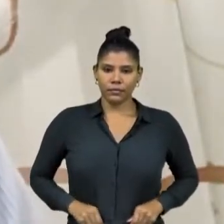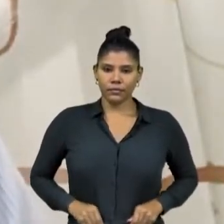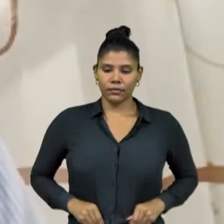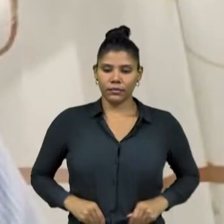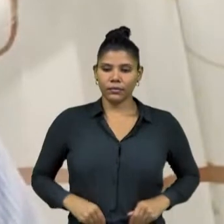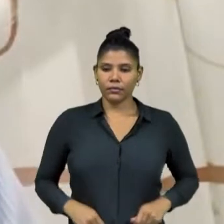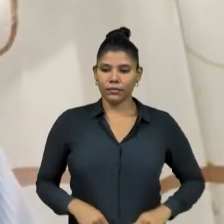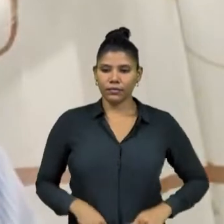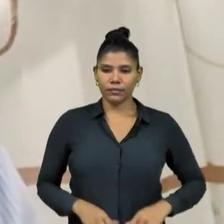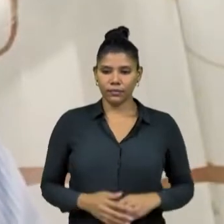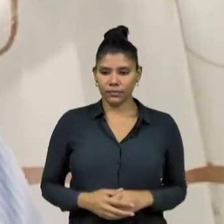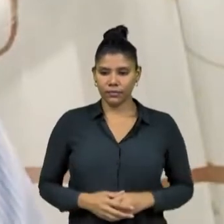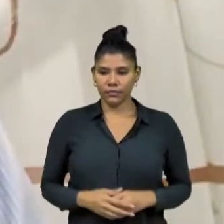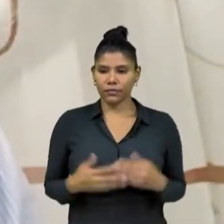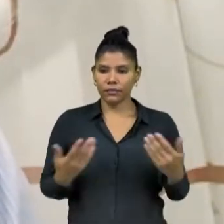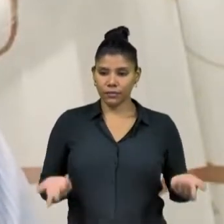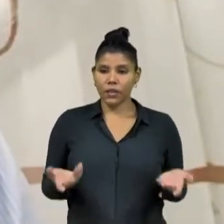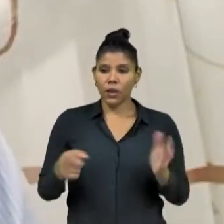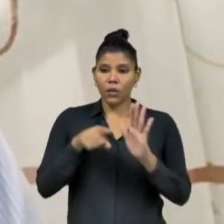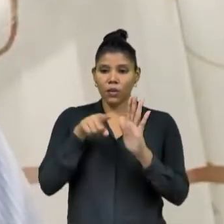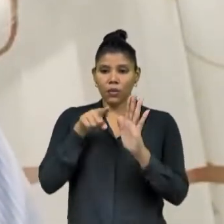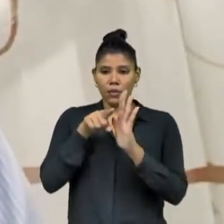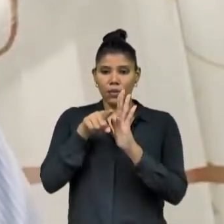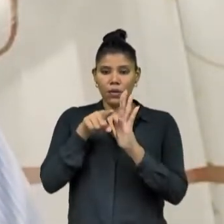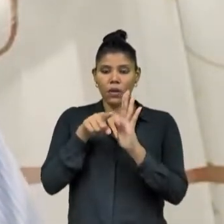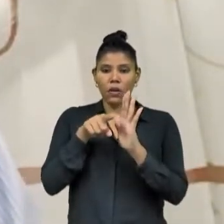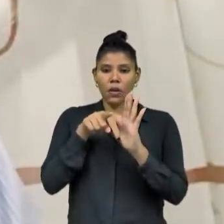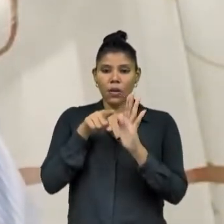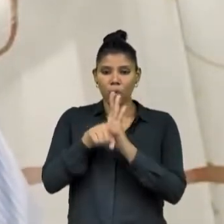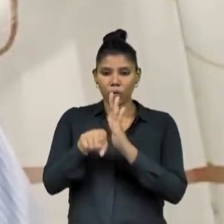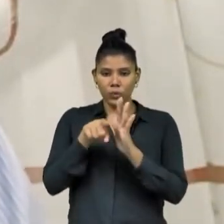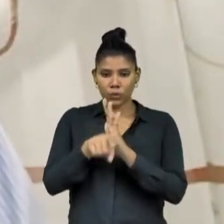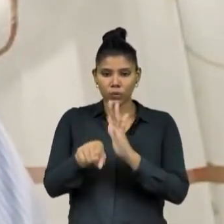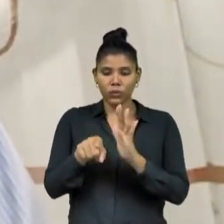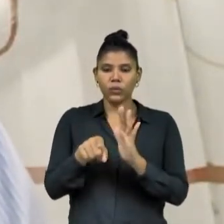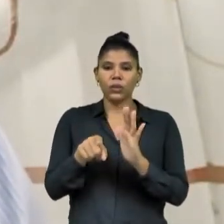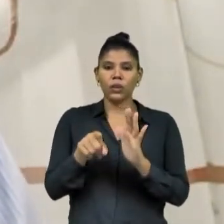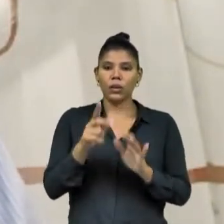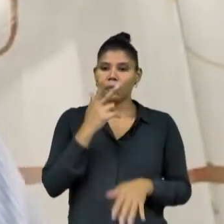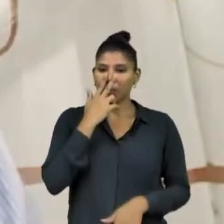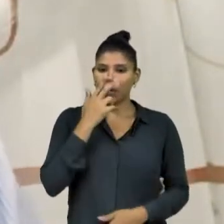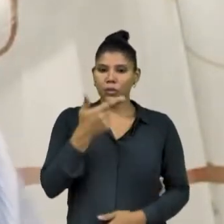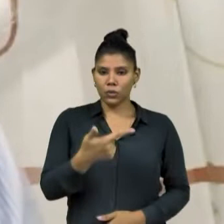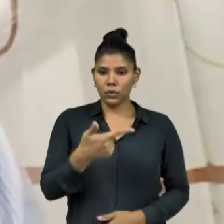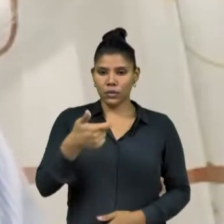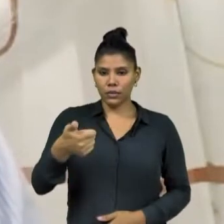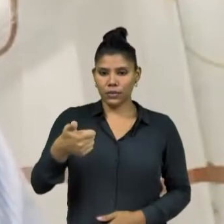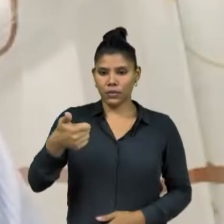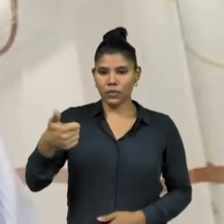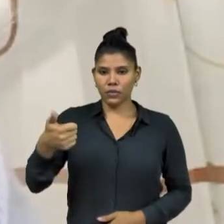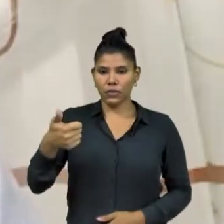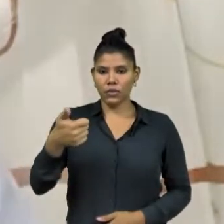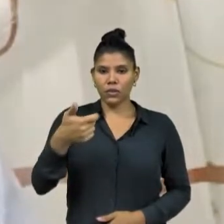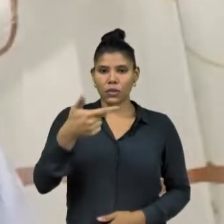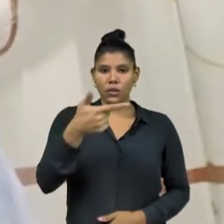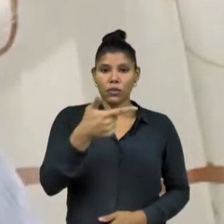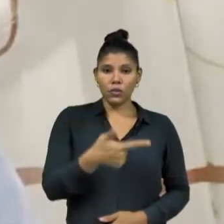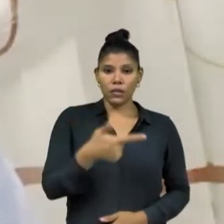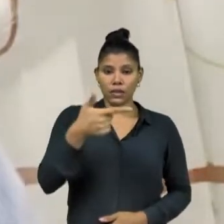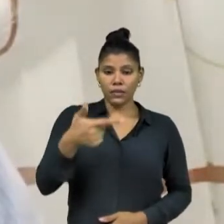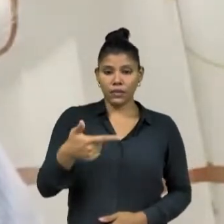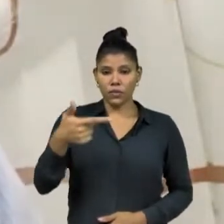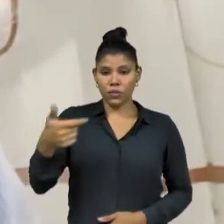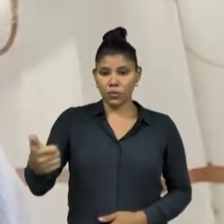consumidores pesquisados disseram que vão investir na compra em torno de R$ 221,00, isto é, o ticket médio, é o preço